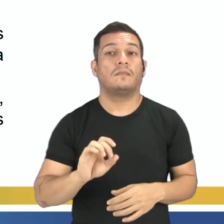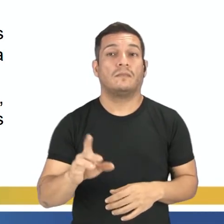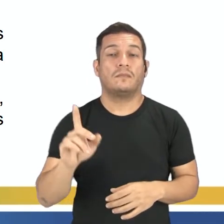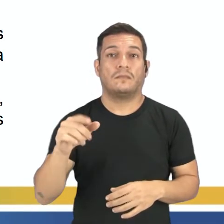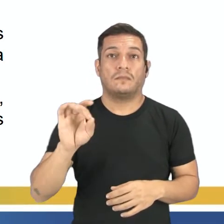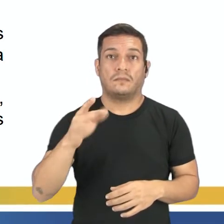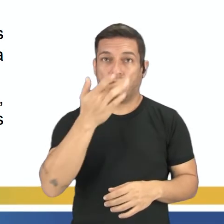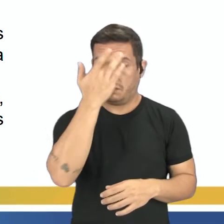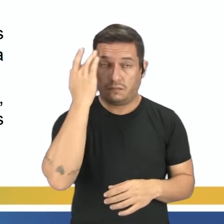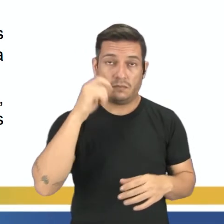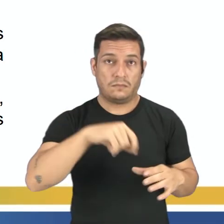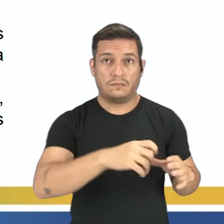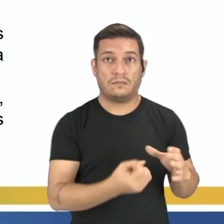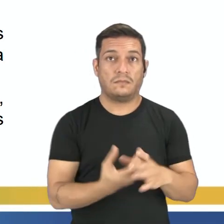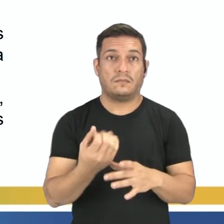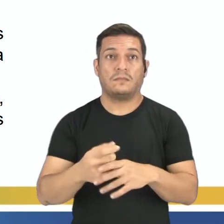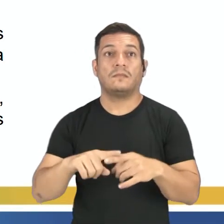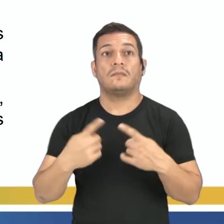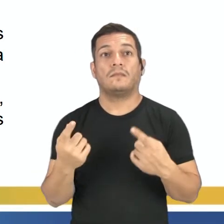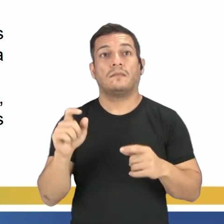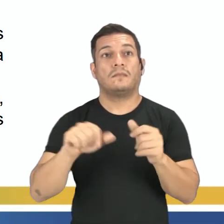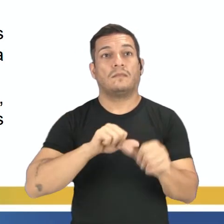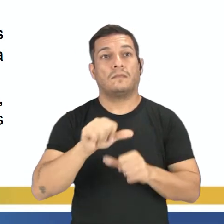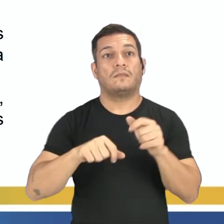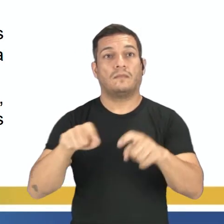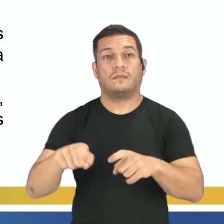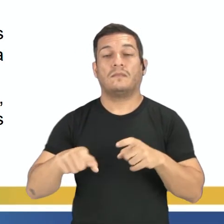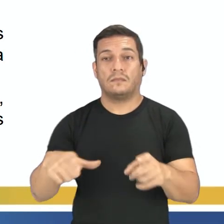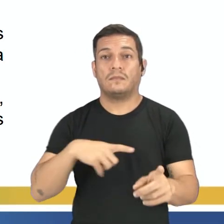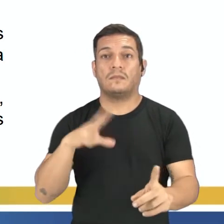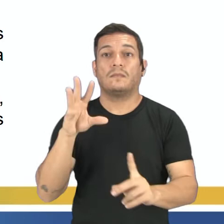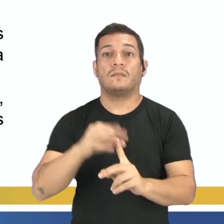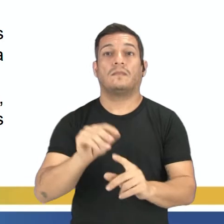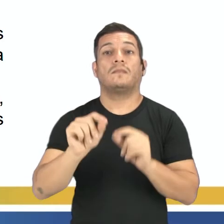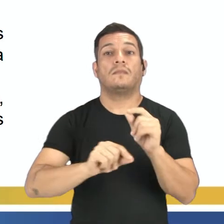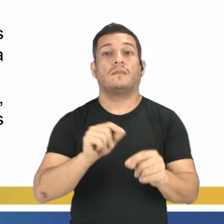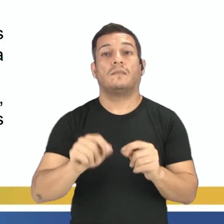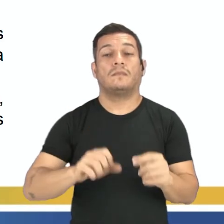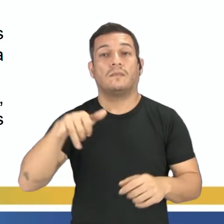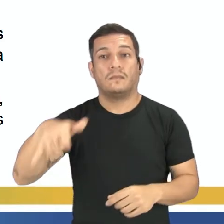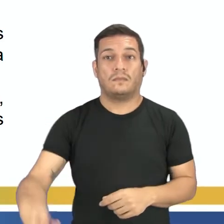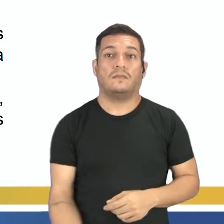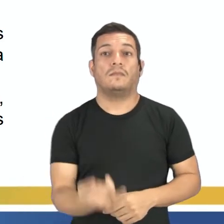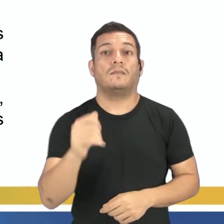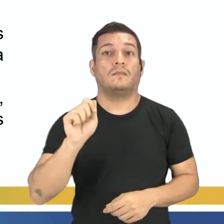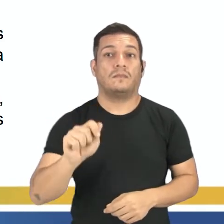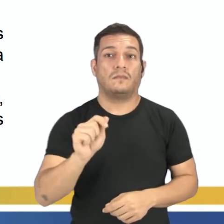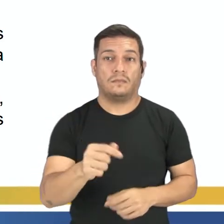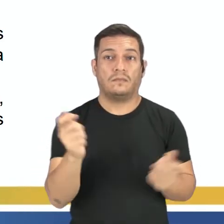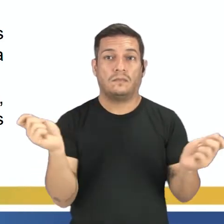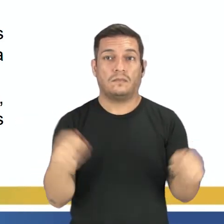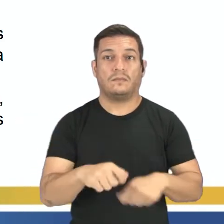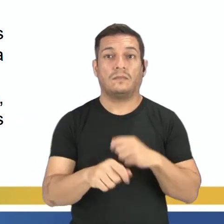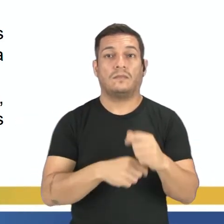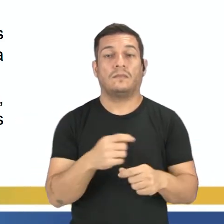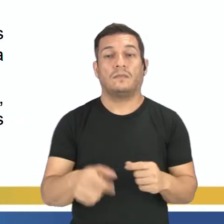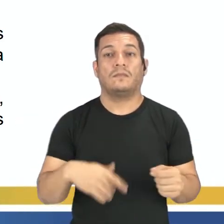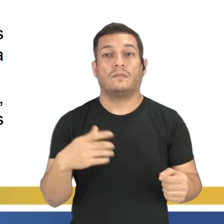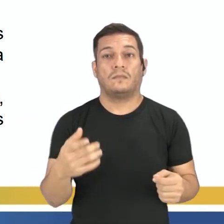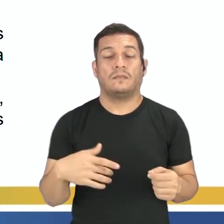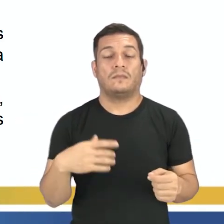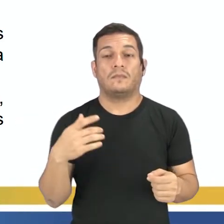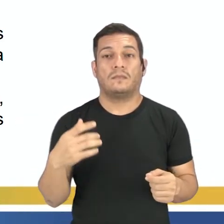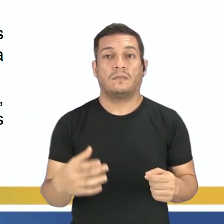para produzir, mas a reforma agrária ela também tem como finalidade oportunizar condições de produção para